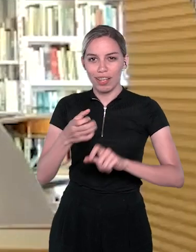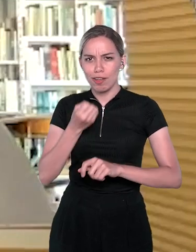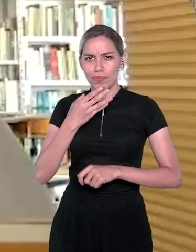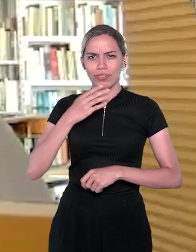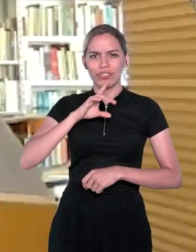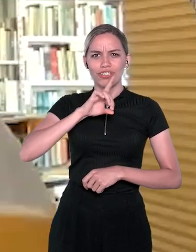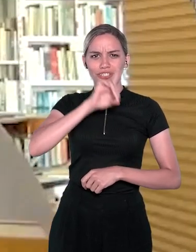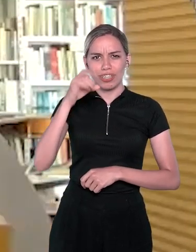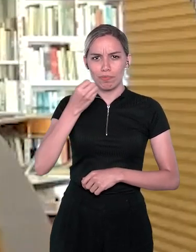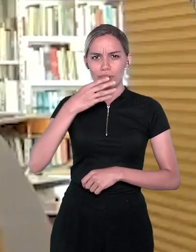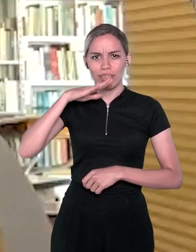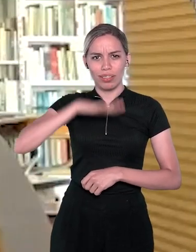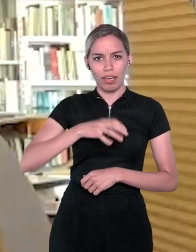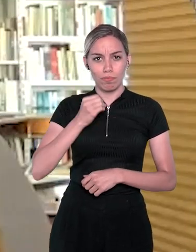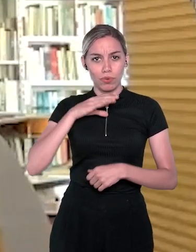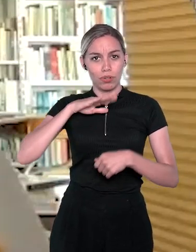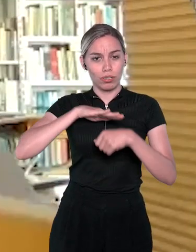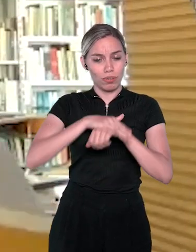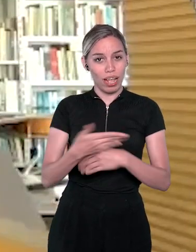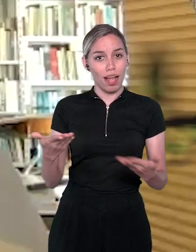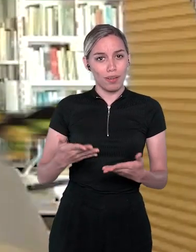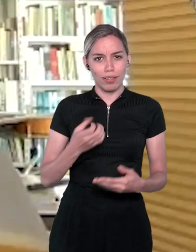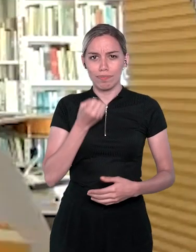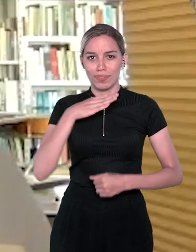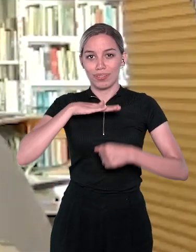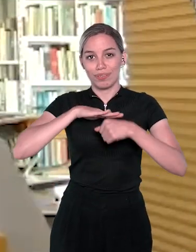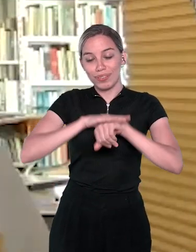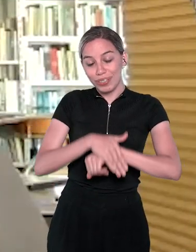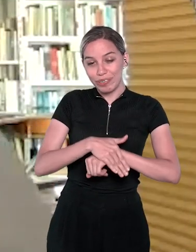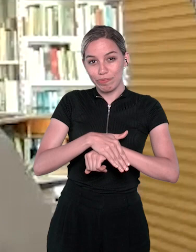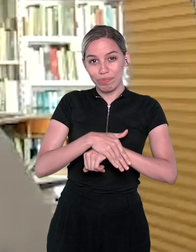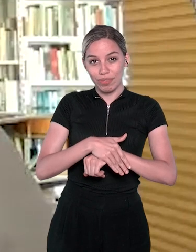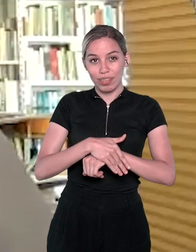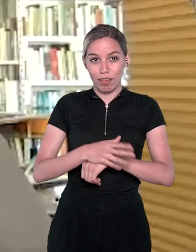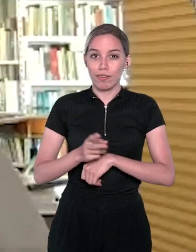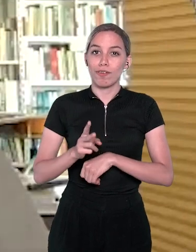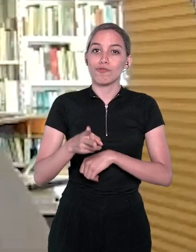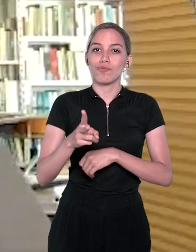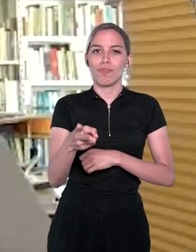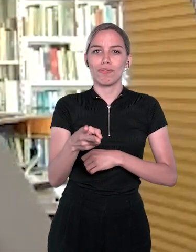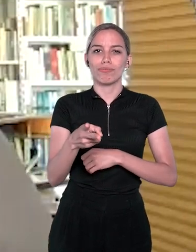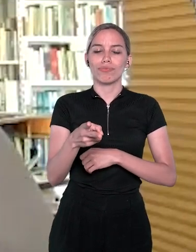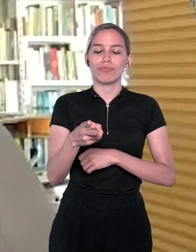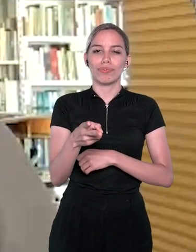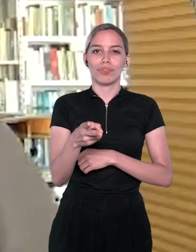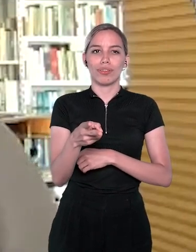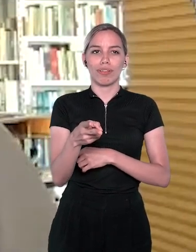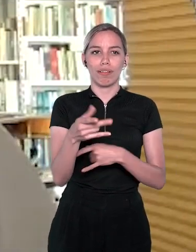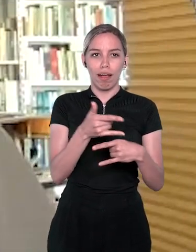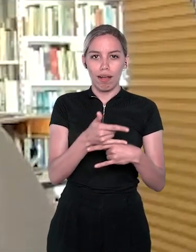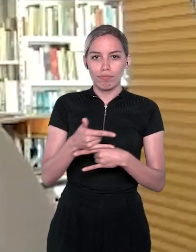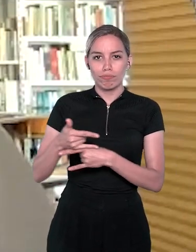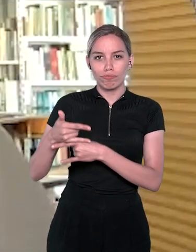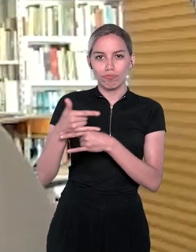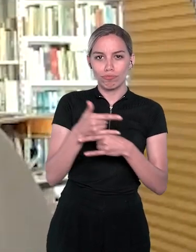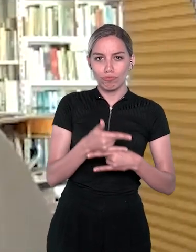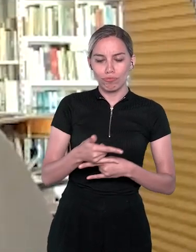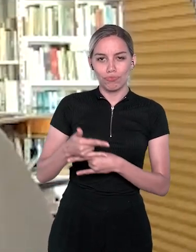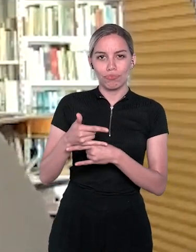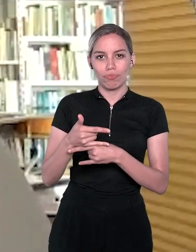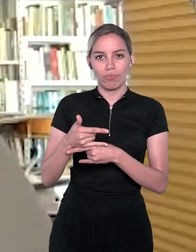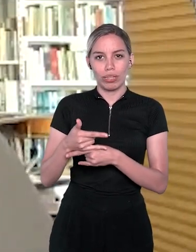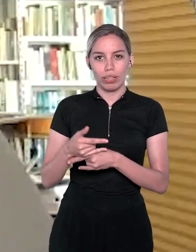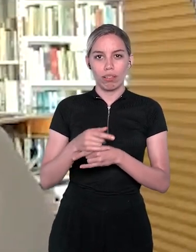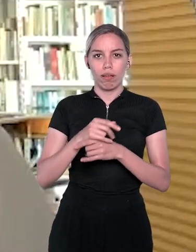Olá, gente. Bom dia, boa tarde, boa noite. Agora é boa noite. Vamos dar sequência à série